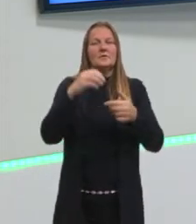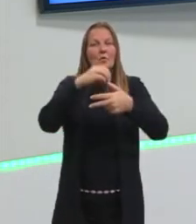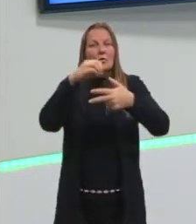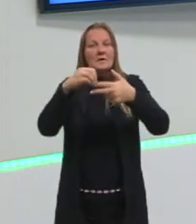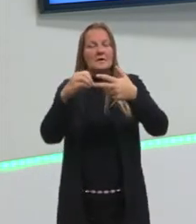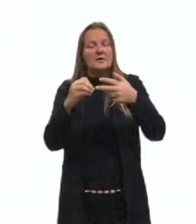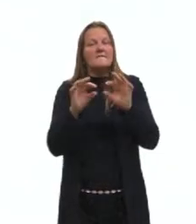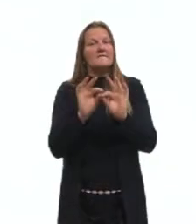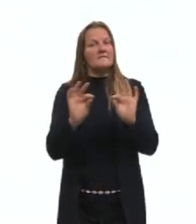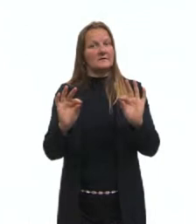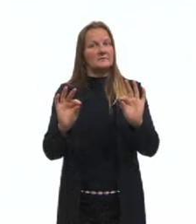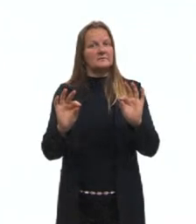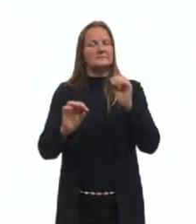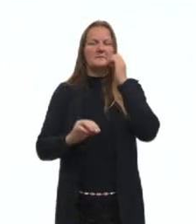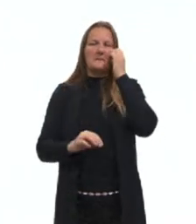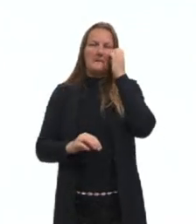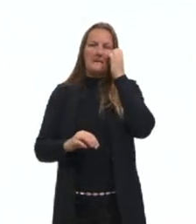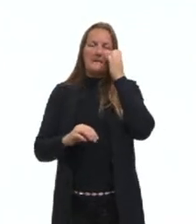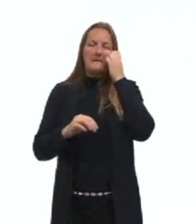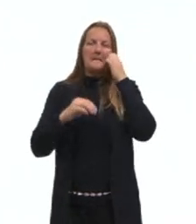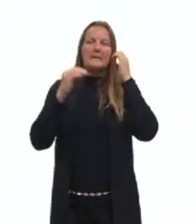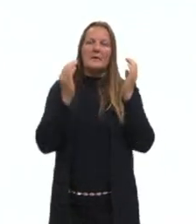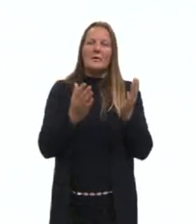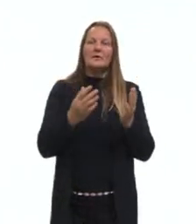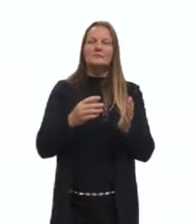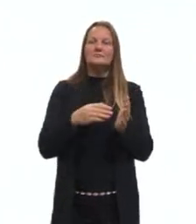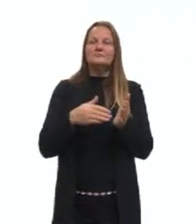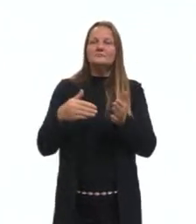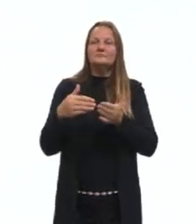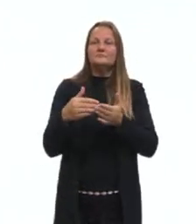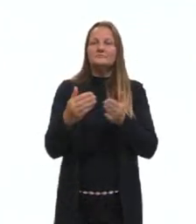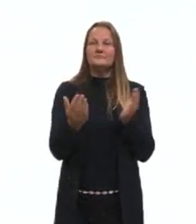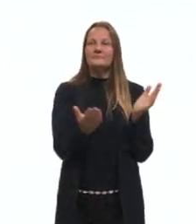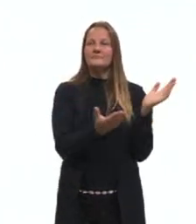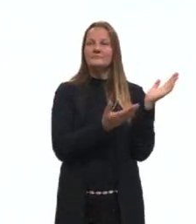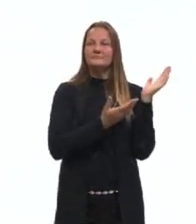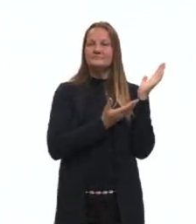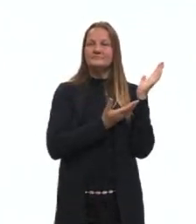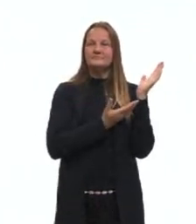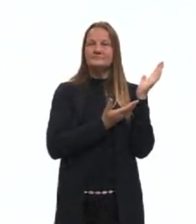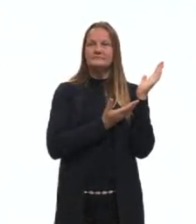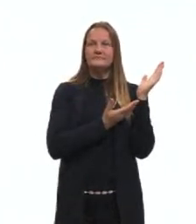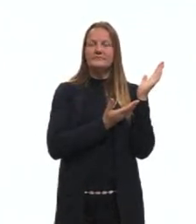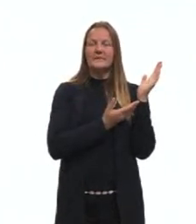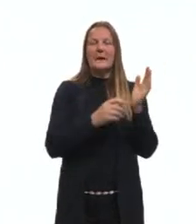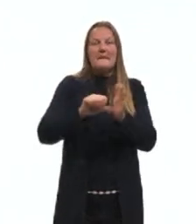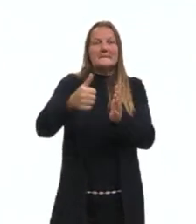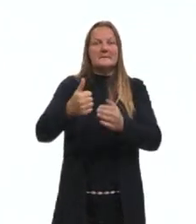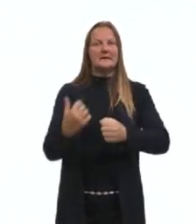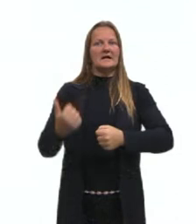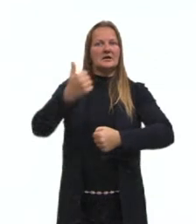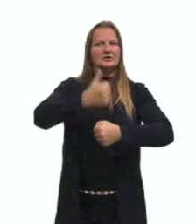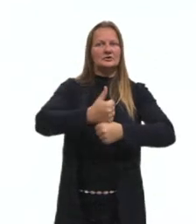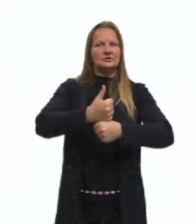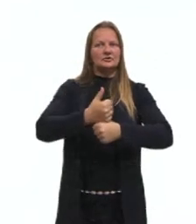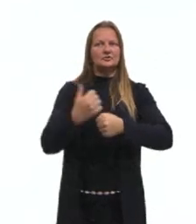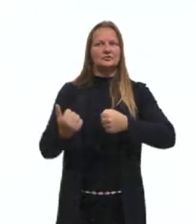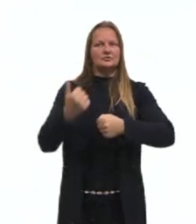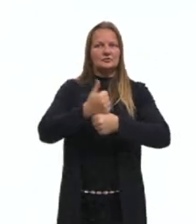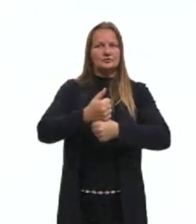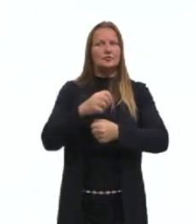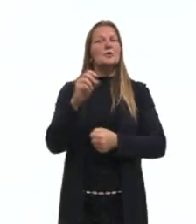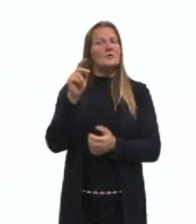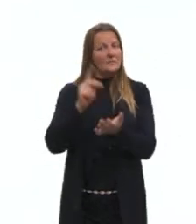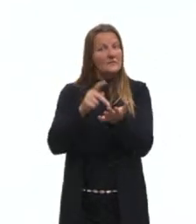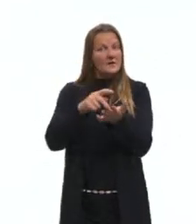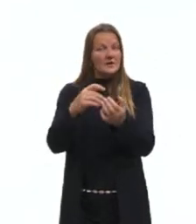São reações mais simples né A gente vai ver de um modo mais simples a substituição é uma reação que o nome já diz